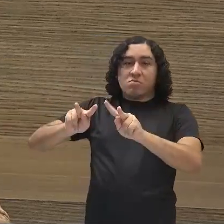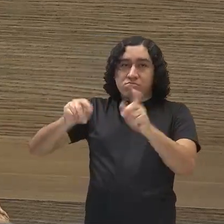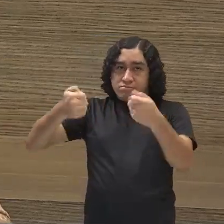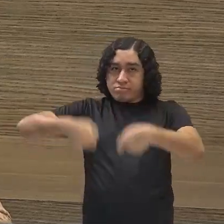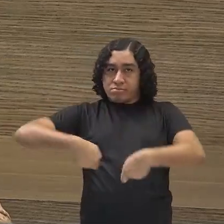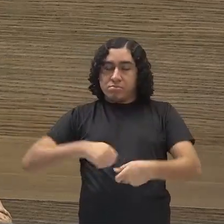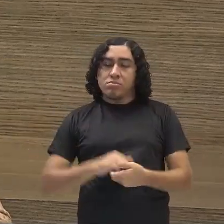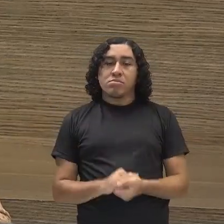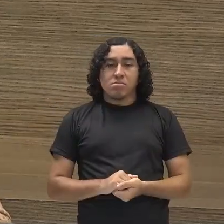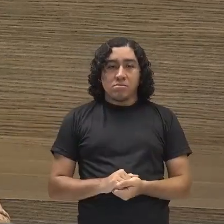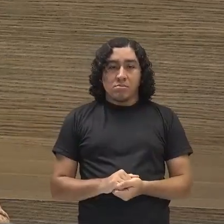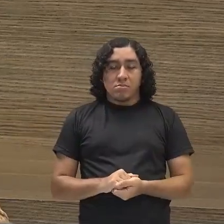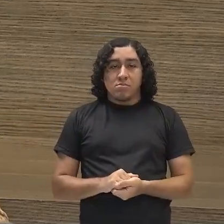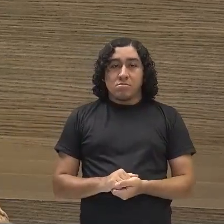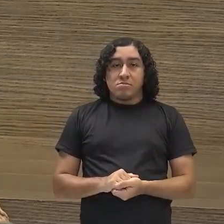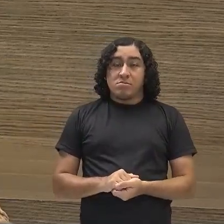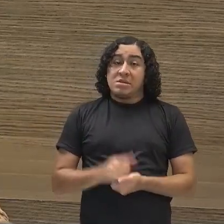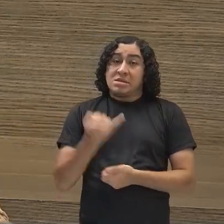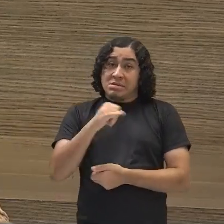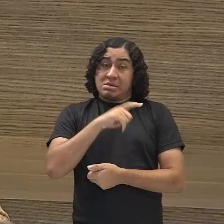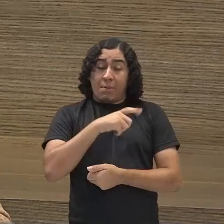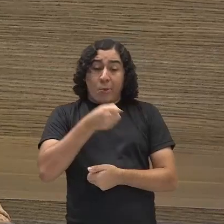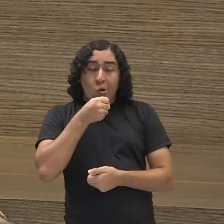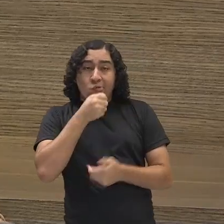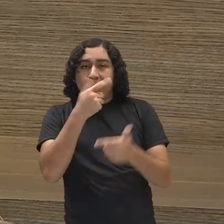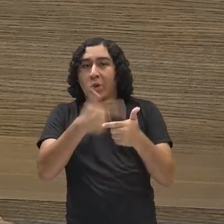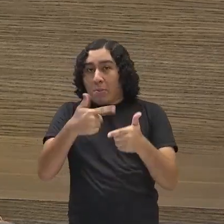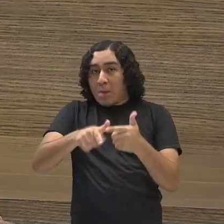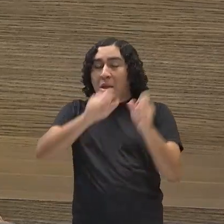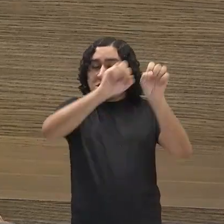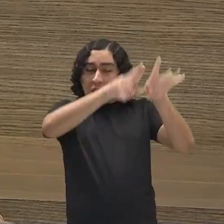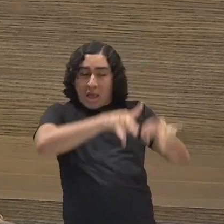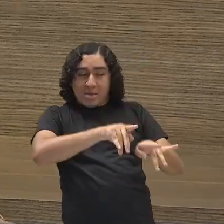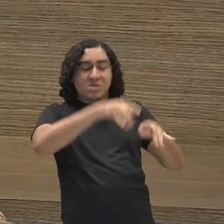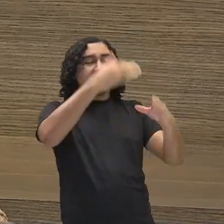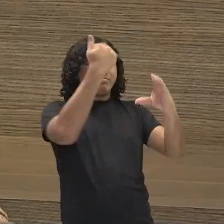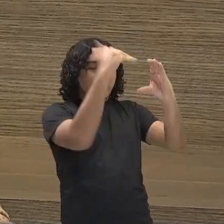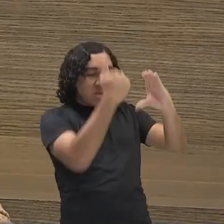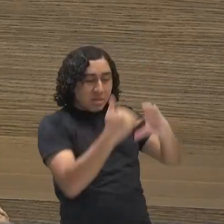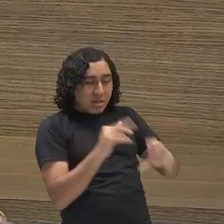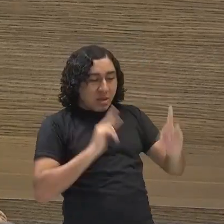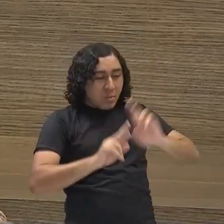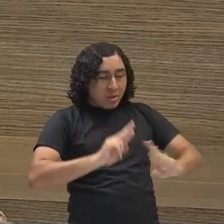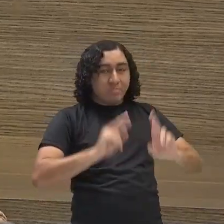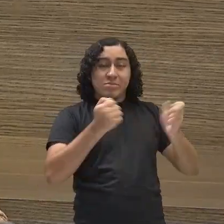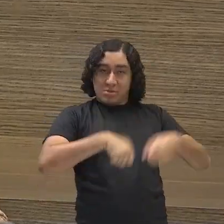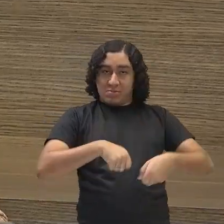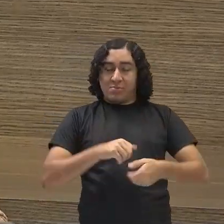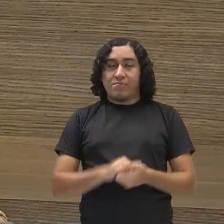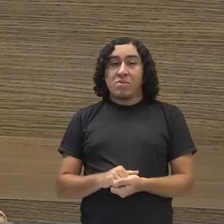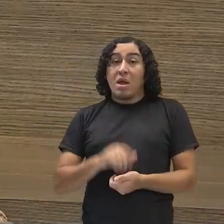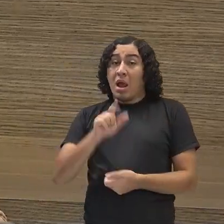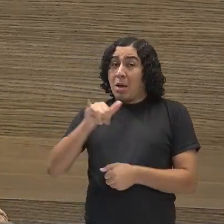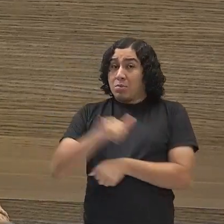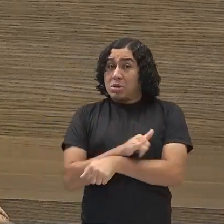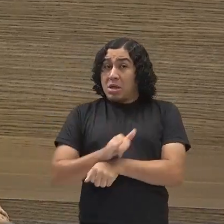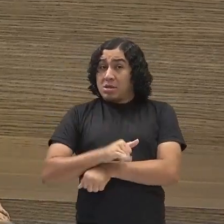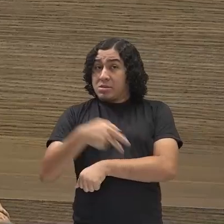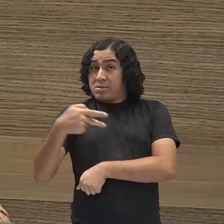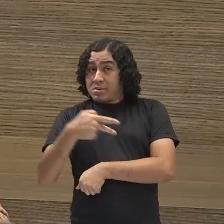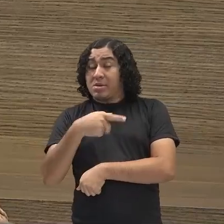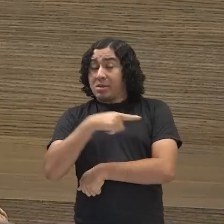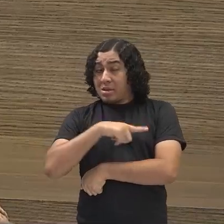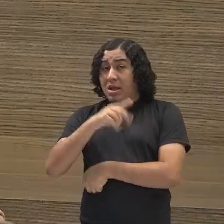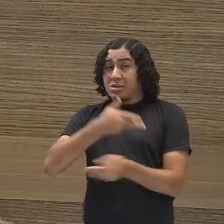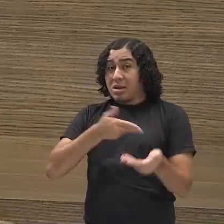mais que não está com alguma dificuldade em relação ao microfone, mas estão participando. Então, essa é uma segunda forma de vocês interagirem